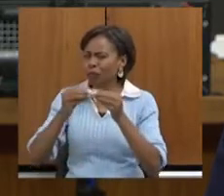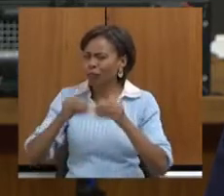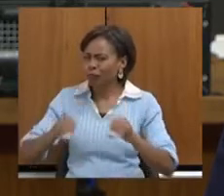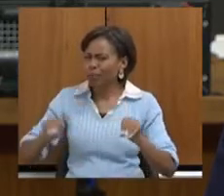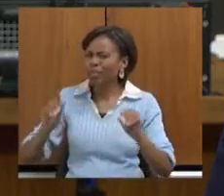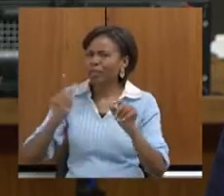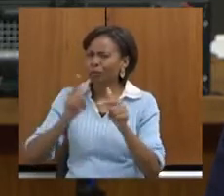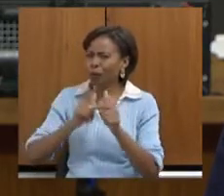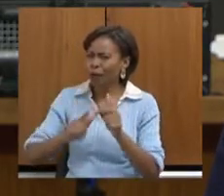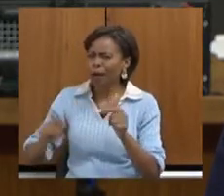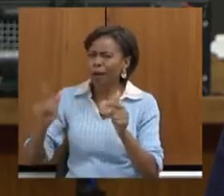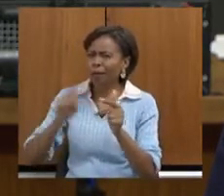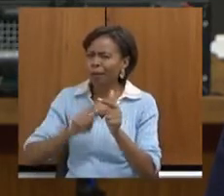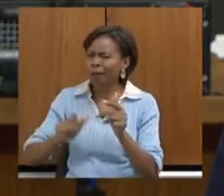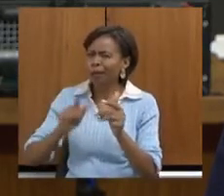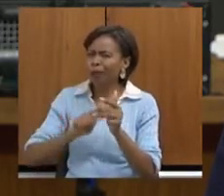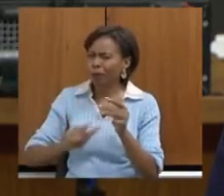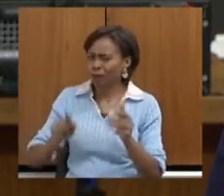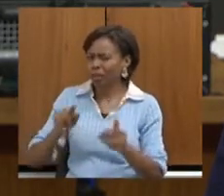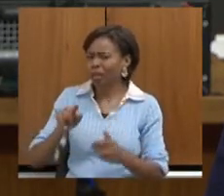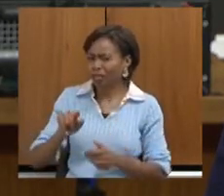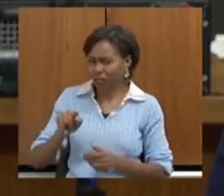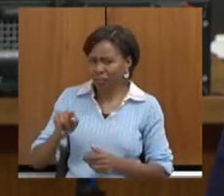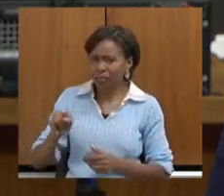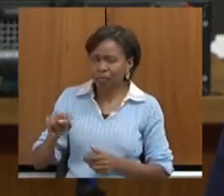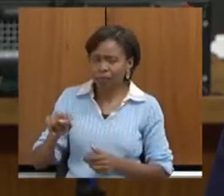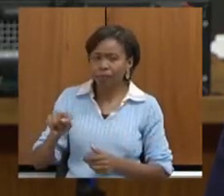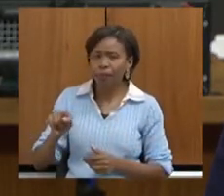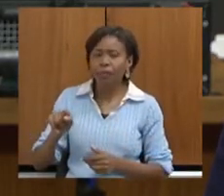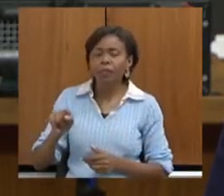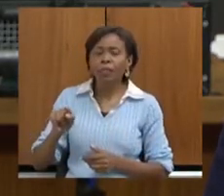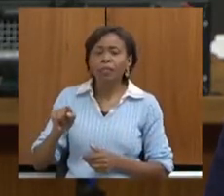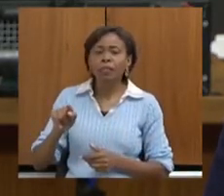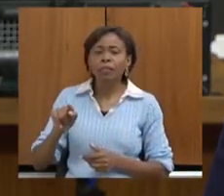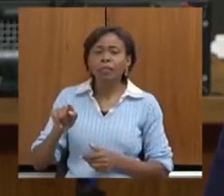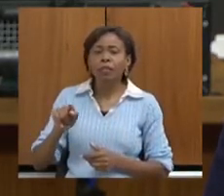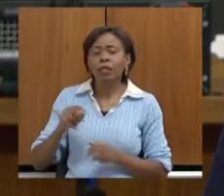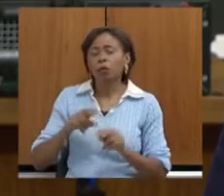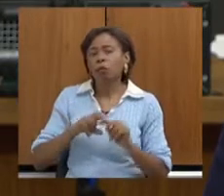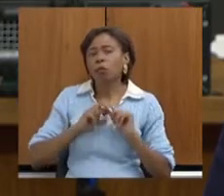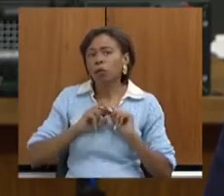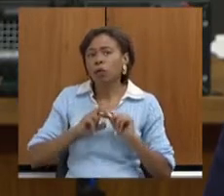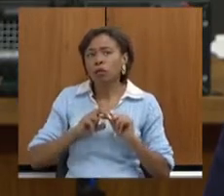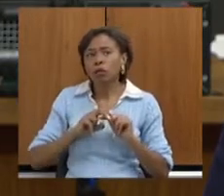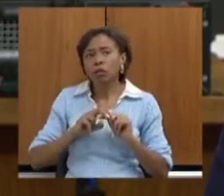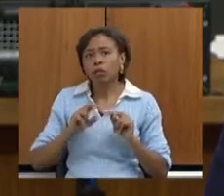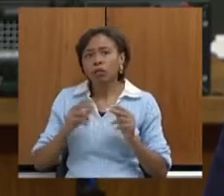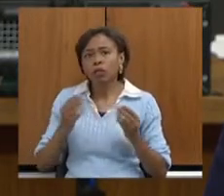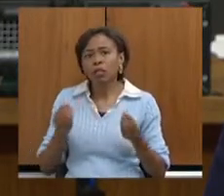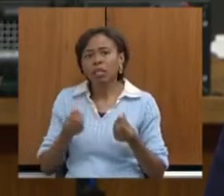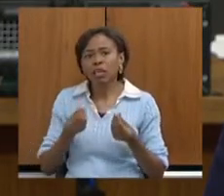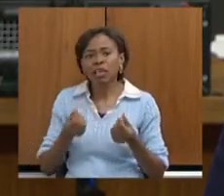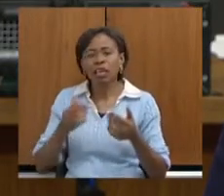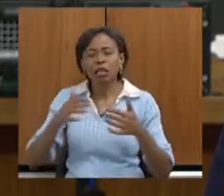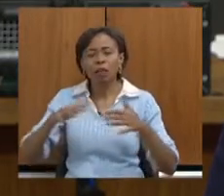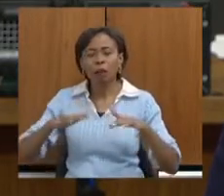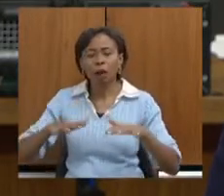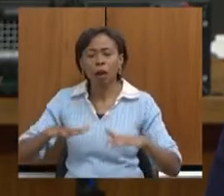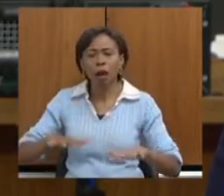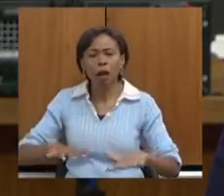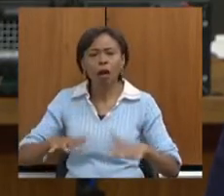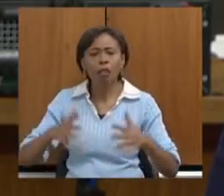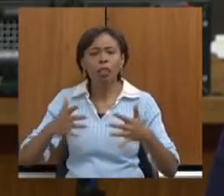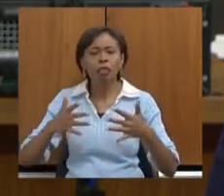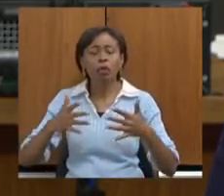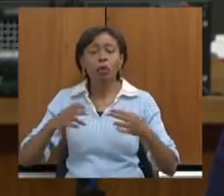comunidade vem sofrendo seja de emissão de particulados seja de trepidação né